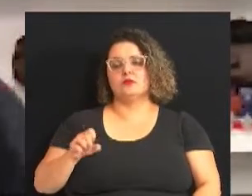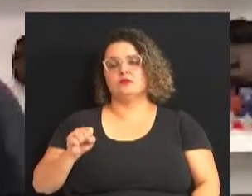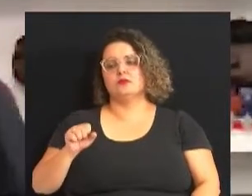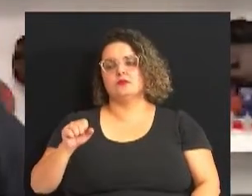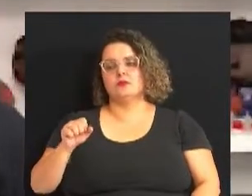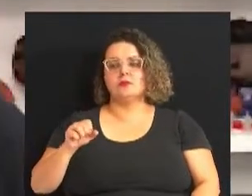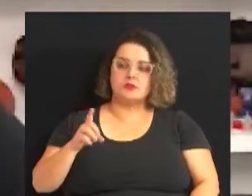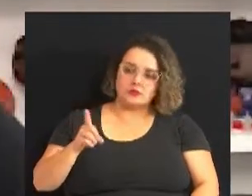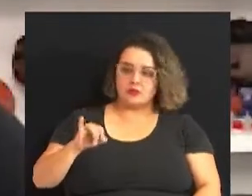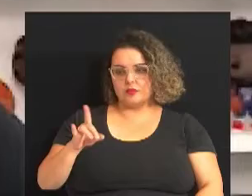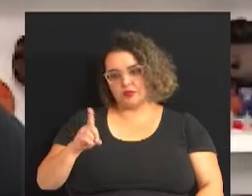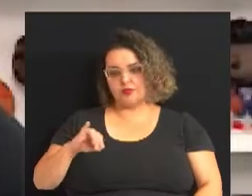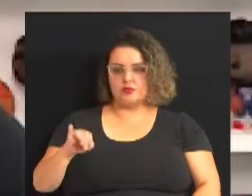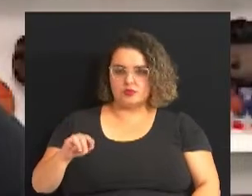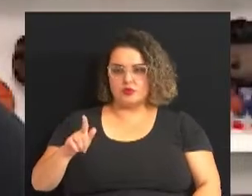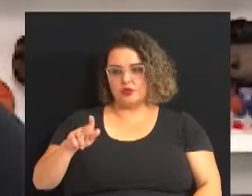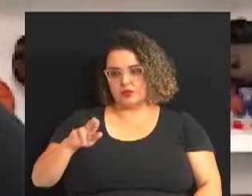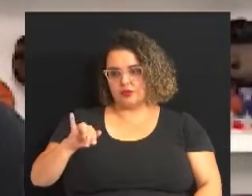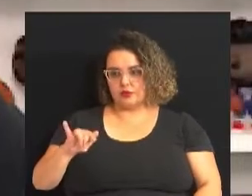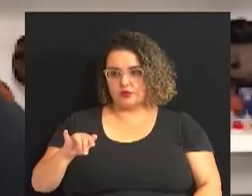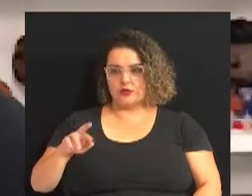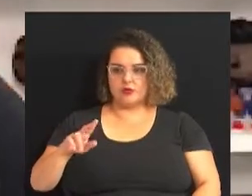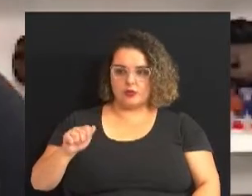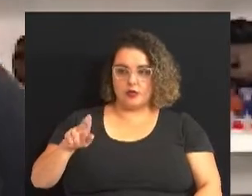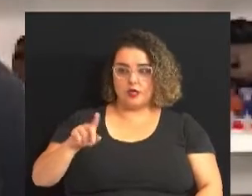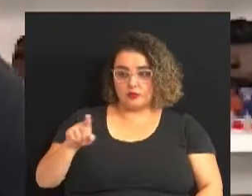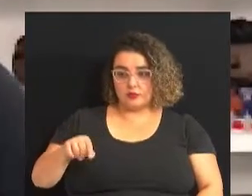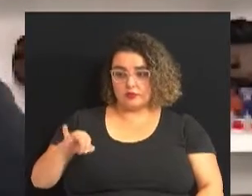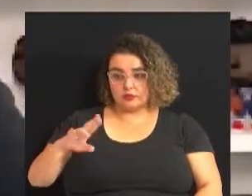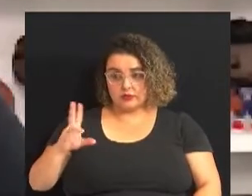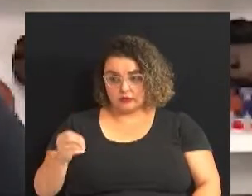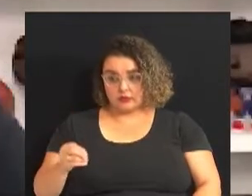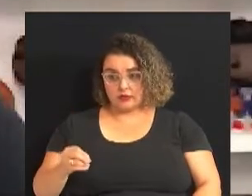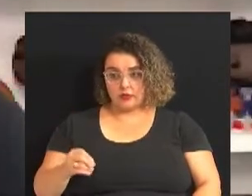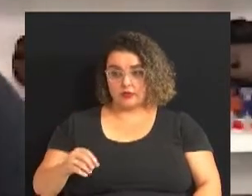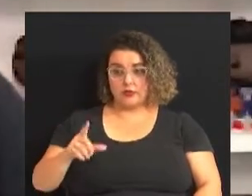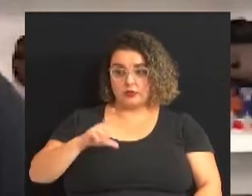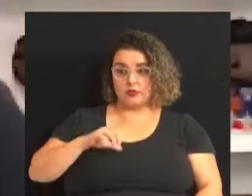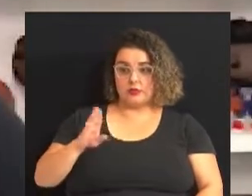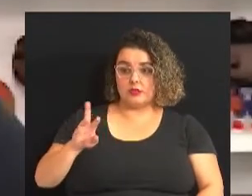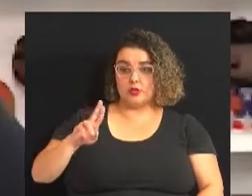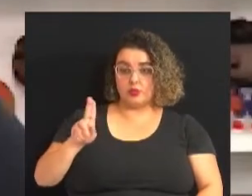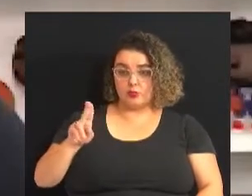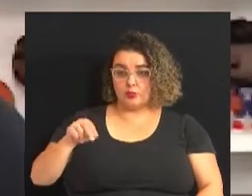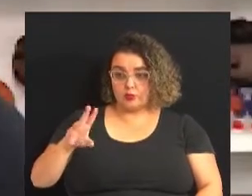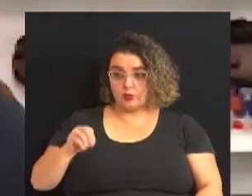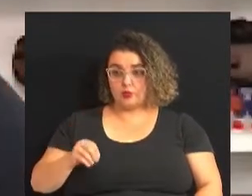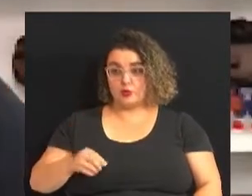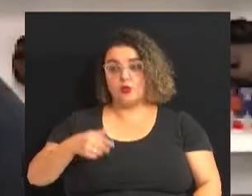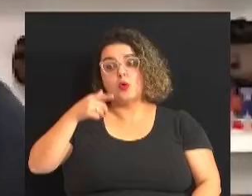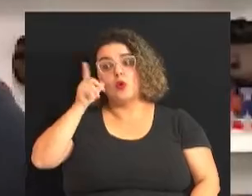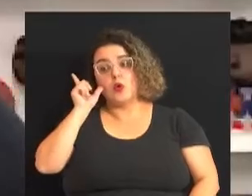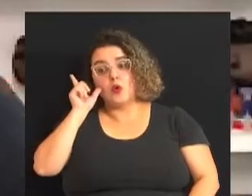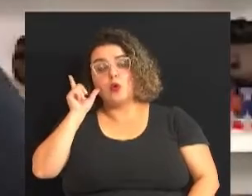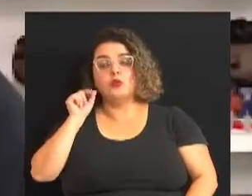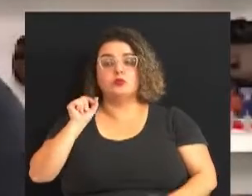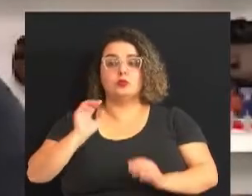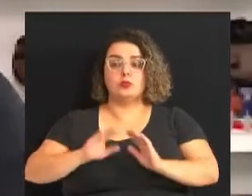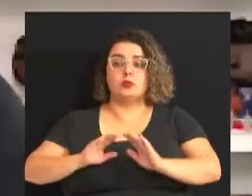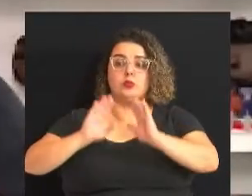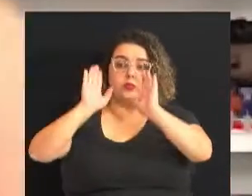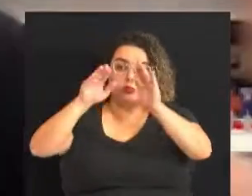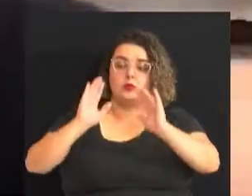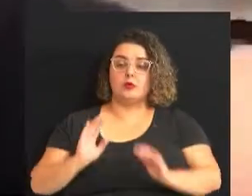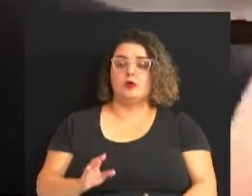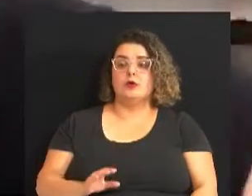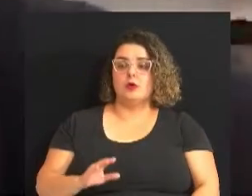no Portland, o Gui Santos no Golden State, e a gente tem o Bruno Caboclo, que jogou ontem em Salt Lake City pelo Utah Jazz.